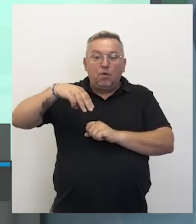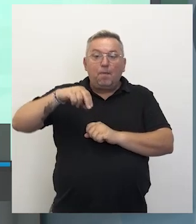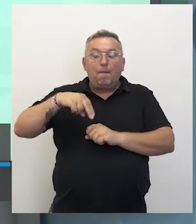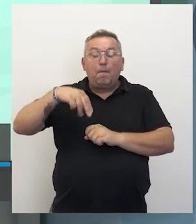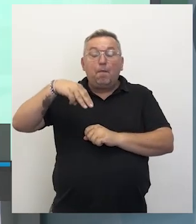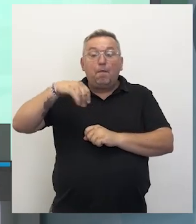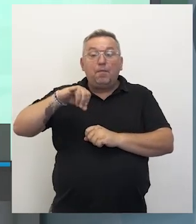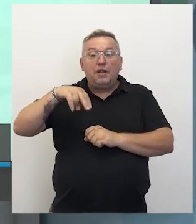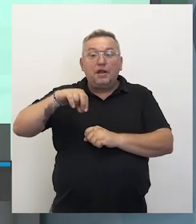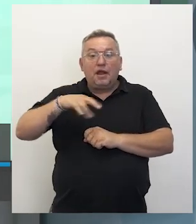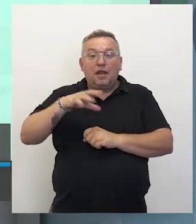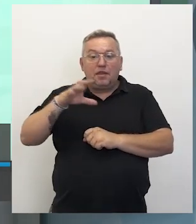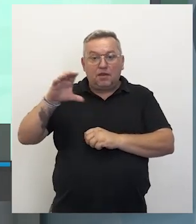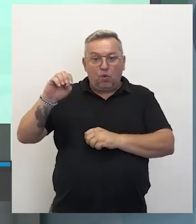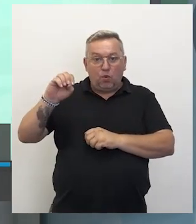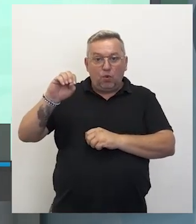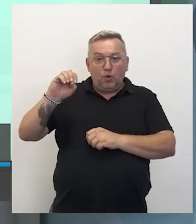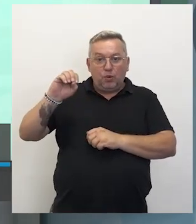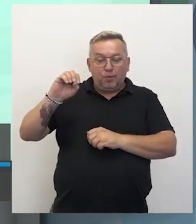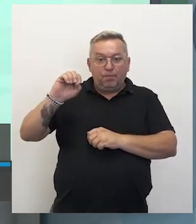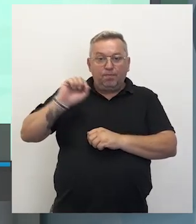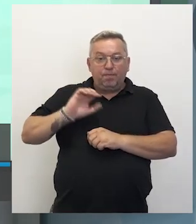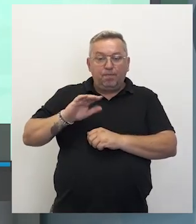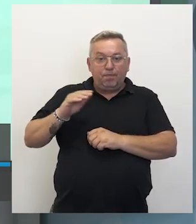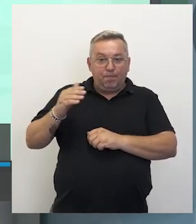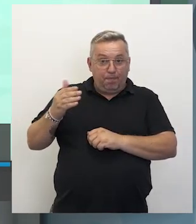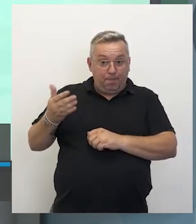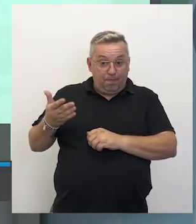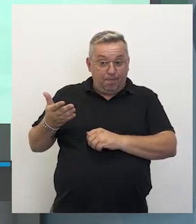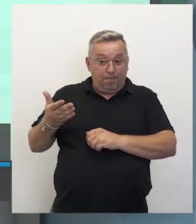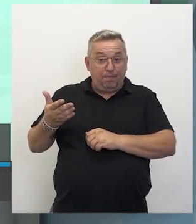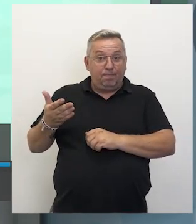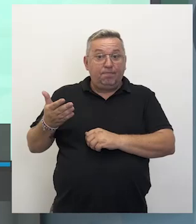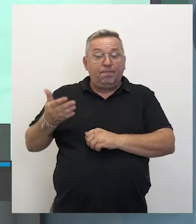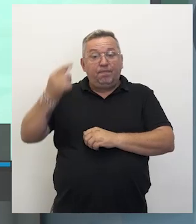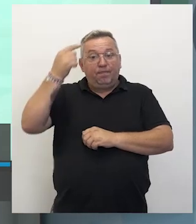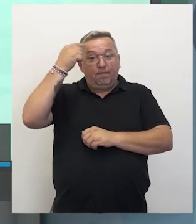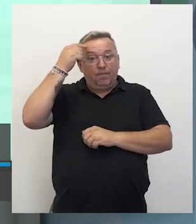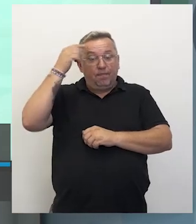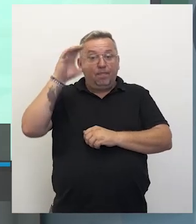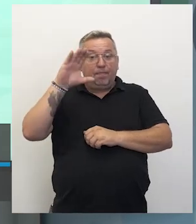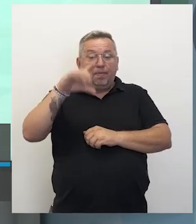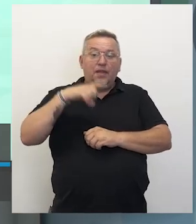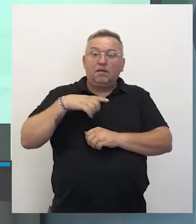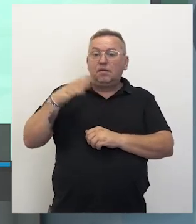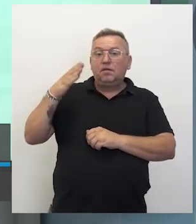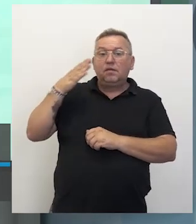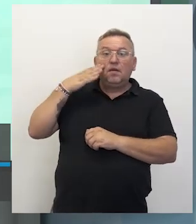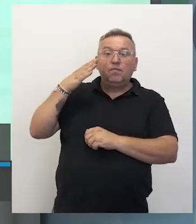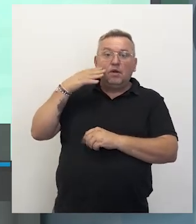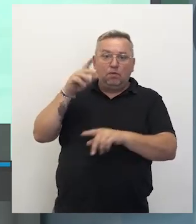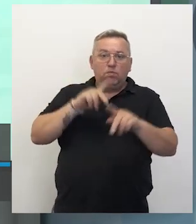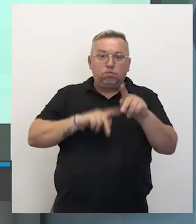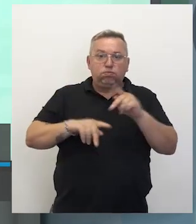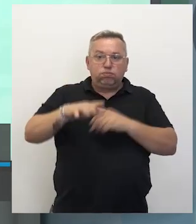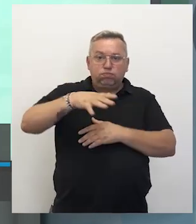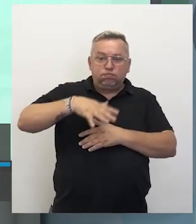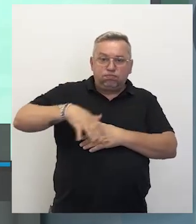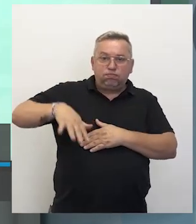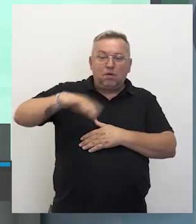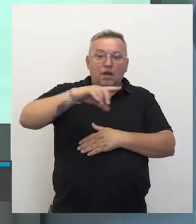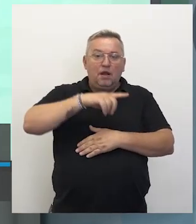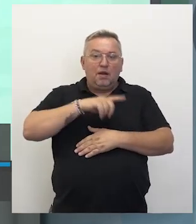triste, né? Então, pensando nisso e sabendo, né, que as populações,